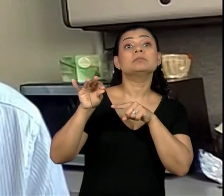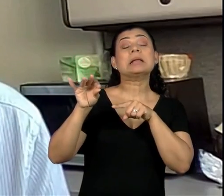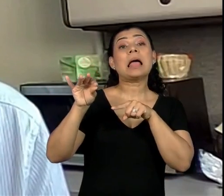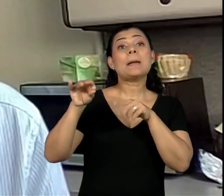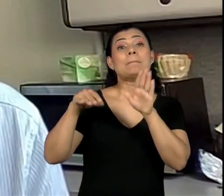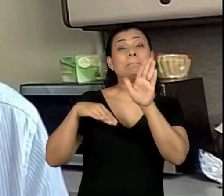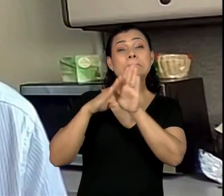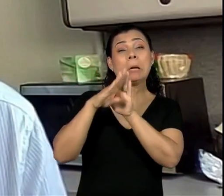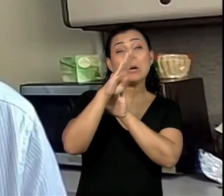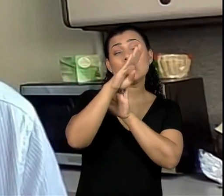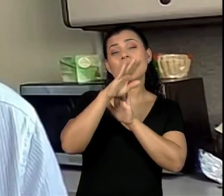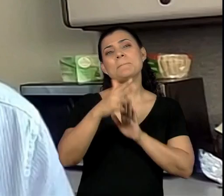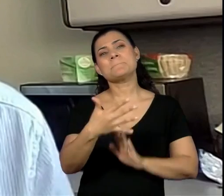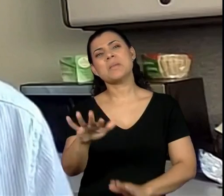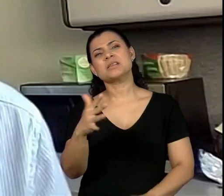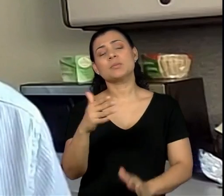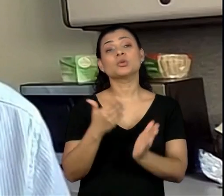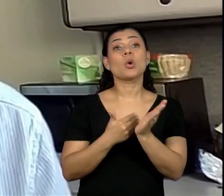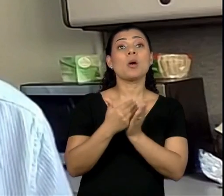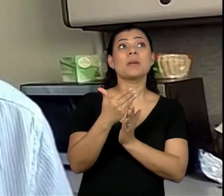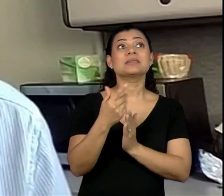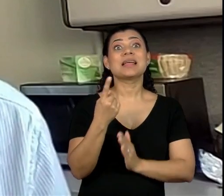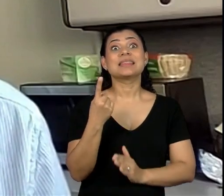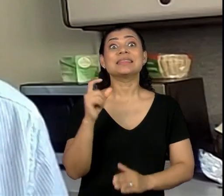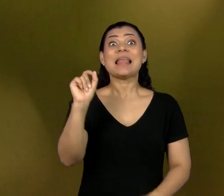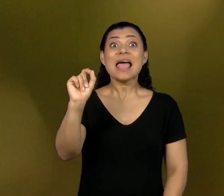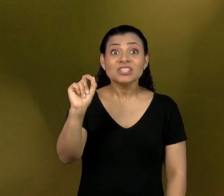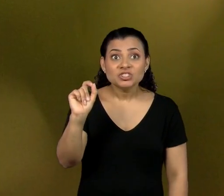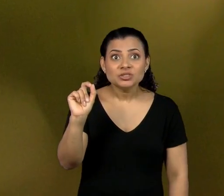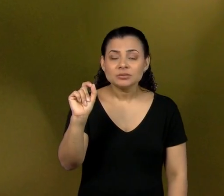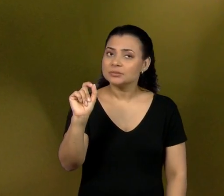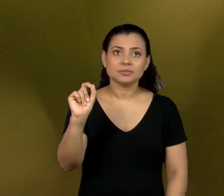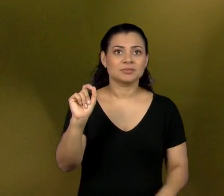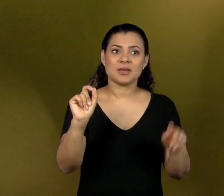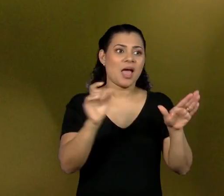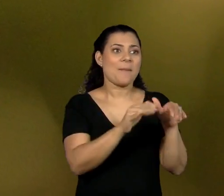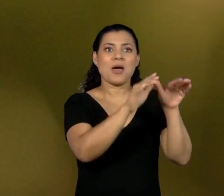canta numa faixa de frequência que começa a 10 kHz.